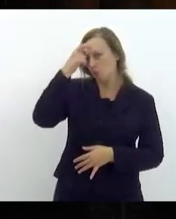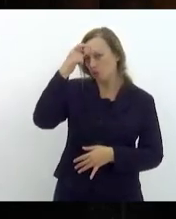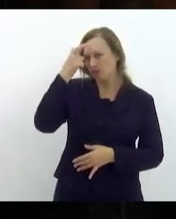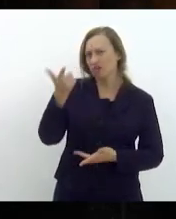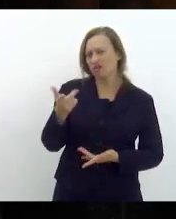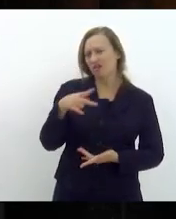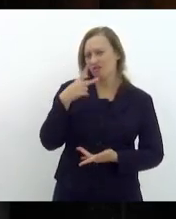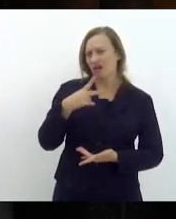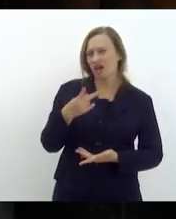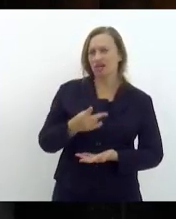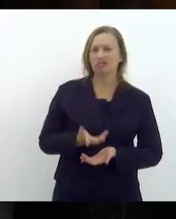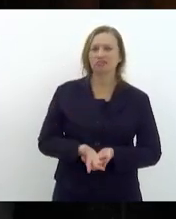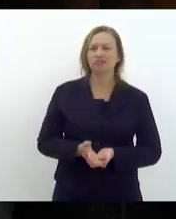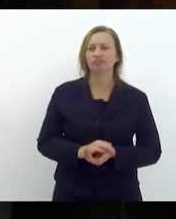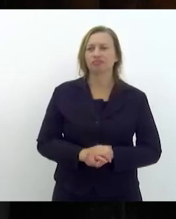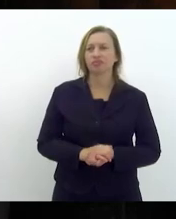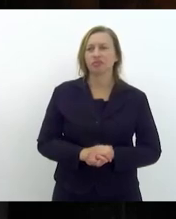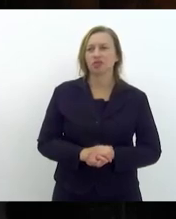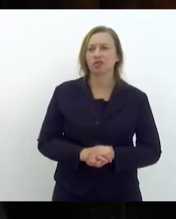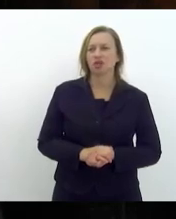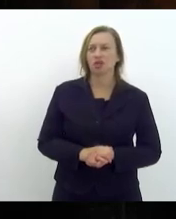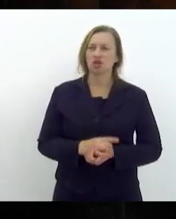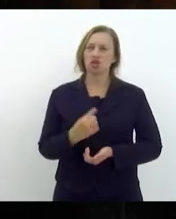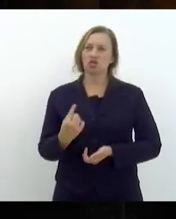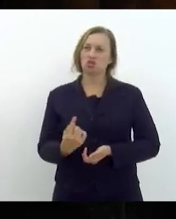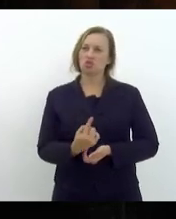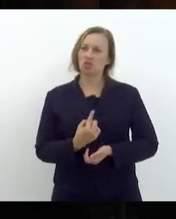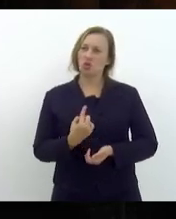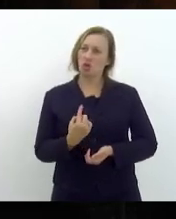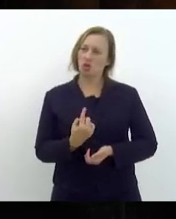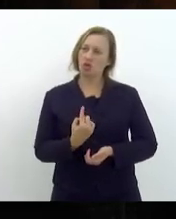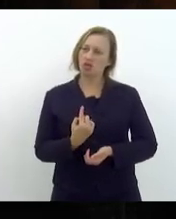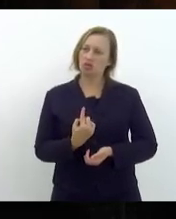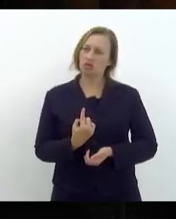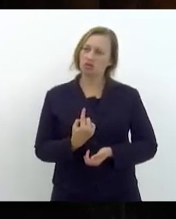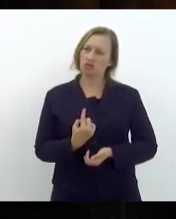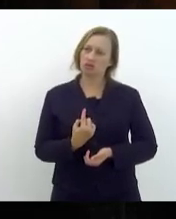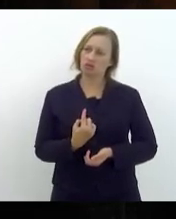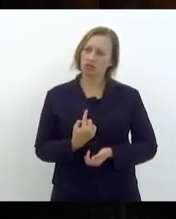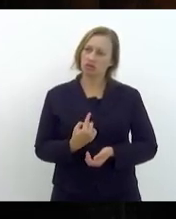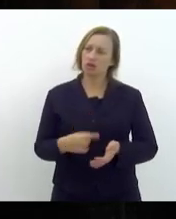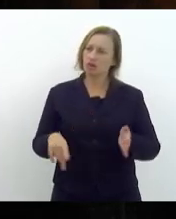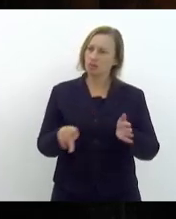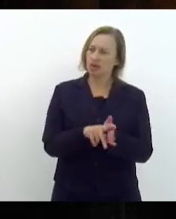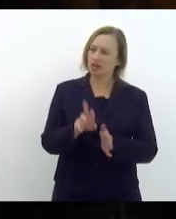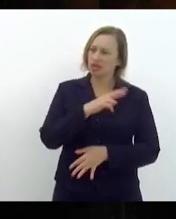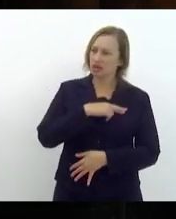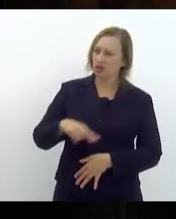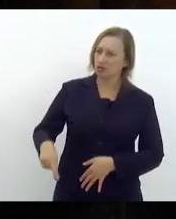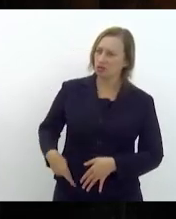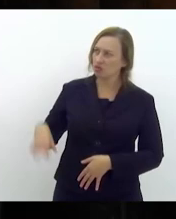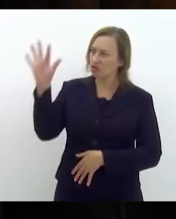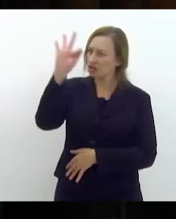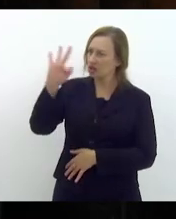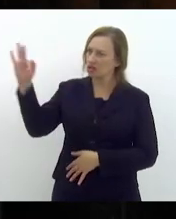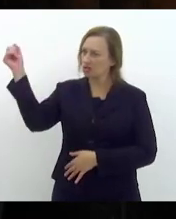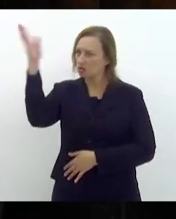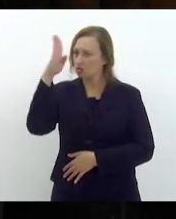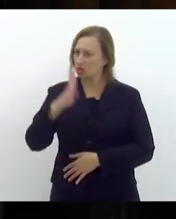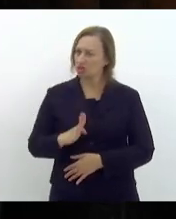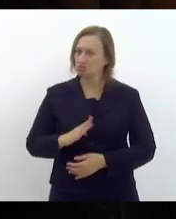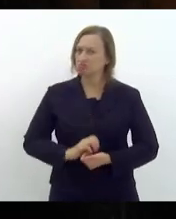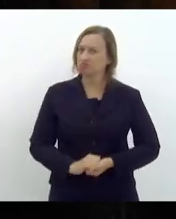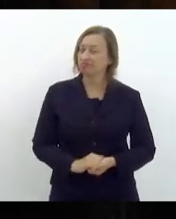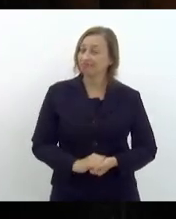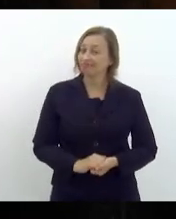diga que nós somos membros da República Federativa do Brasil